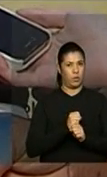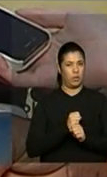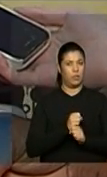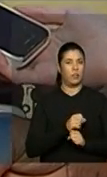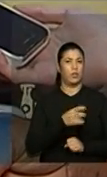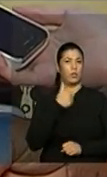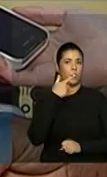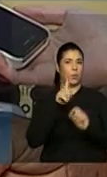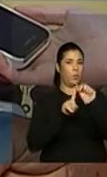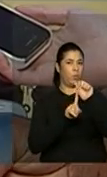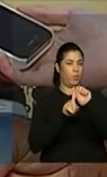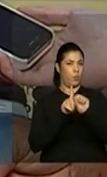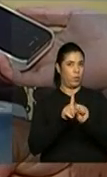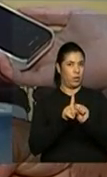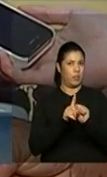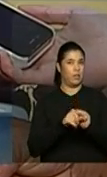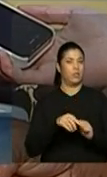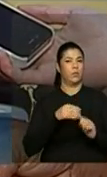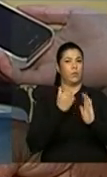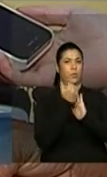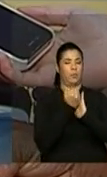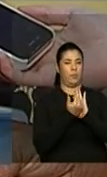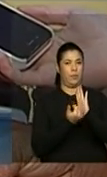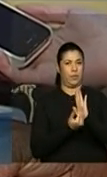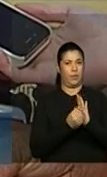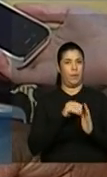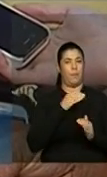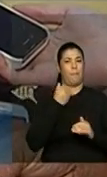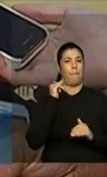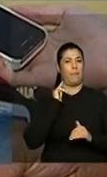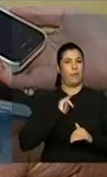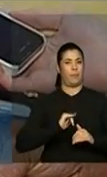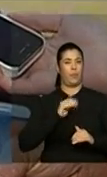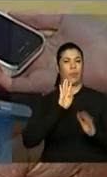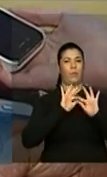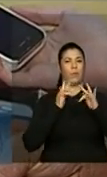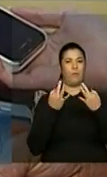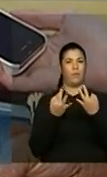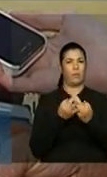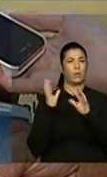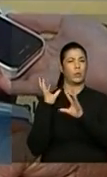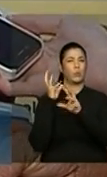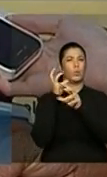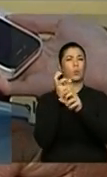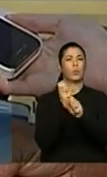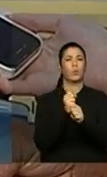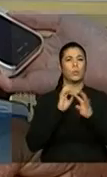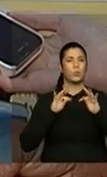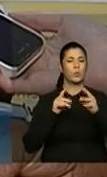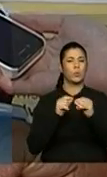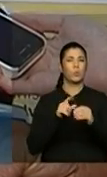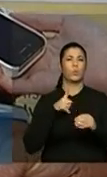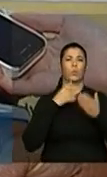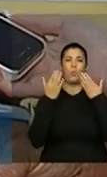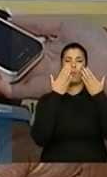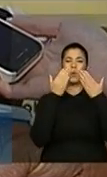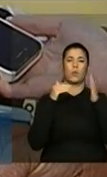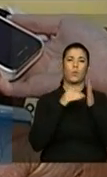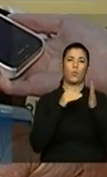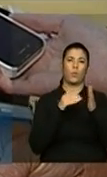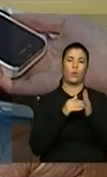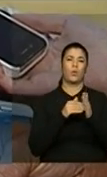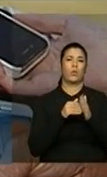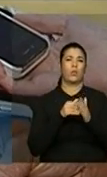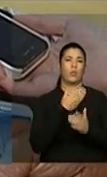2 meses de Bolsa Família equivale a mais do que 8 anos somados, atualizados, de tudo que se gastou no governo Fernando